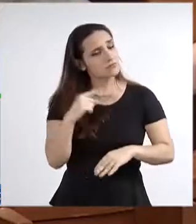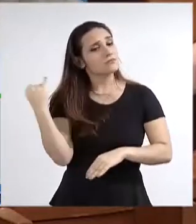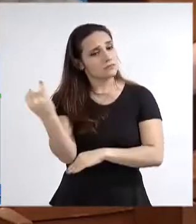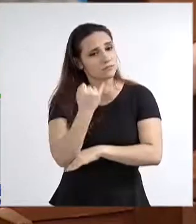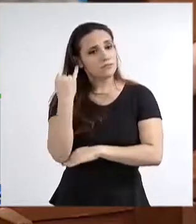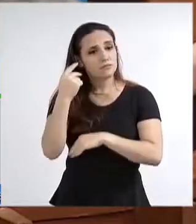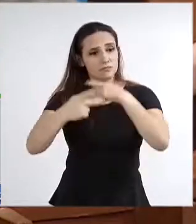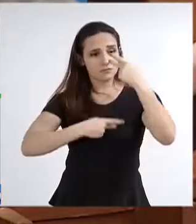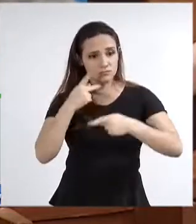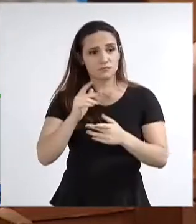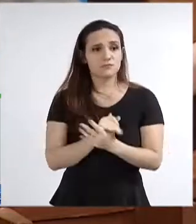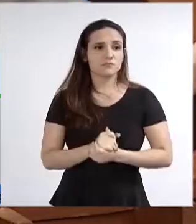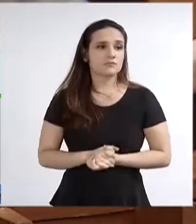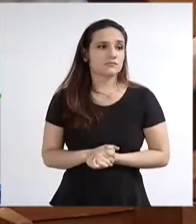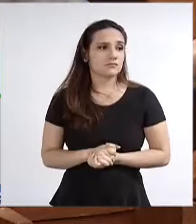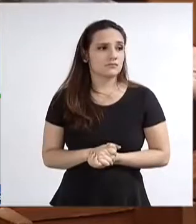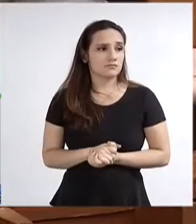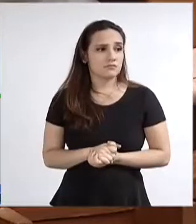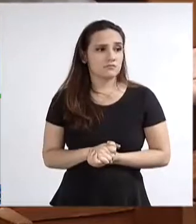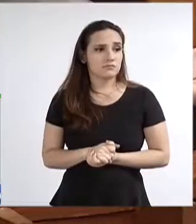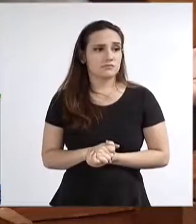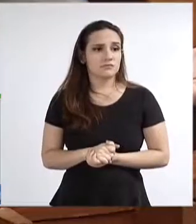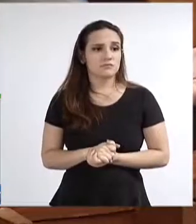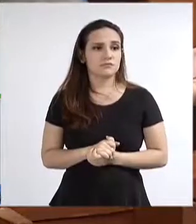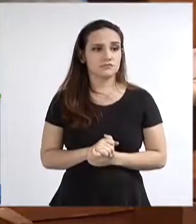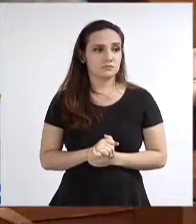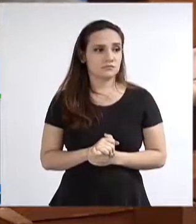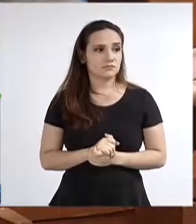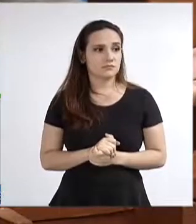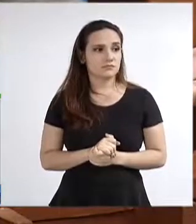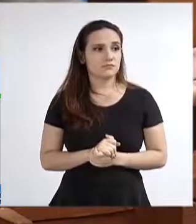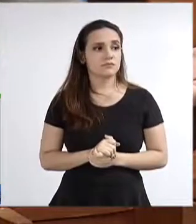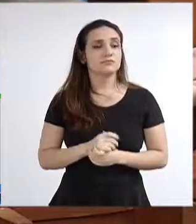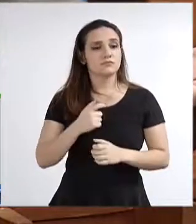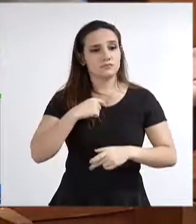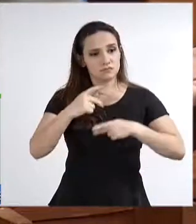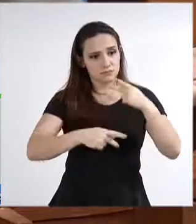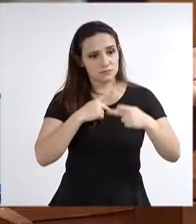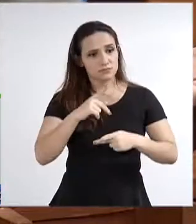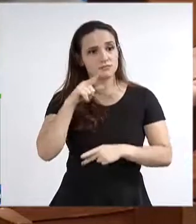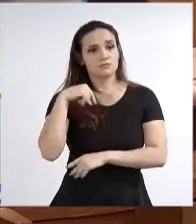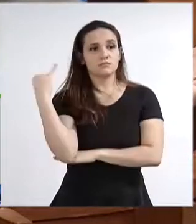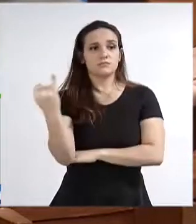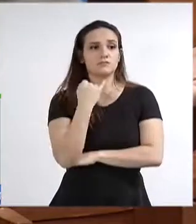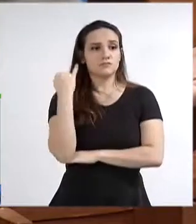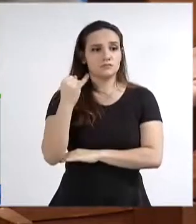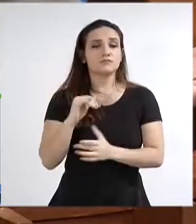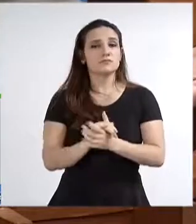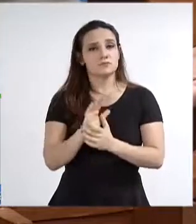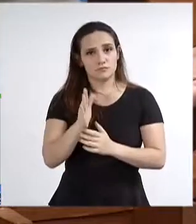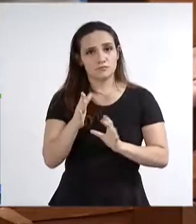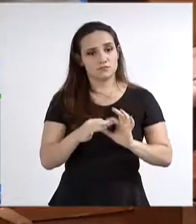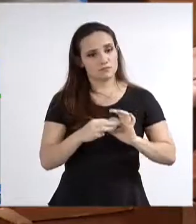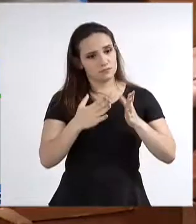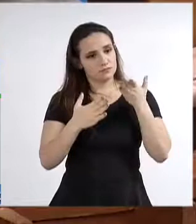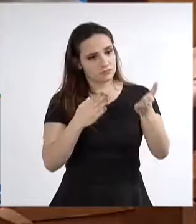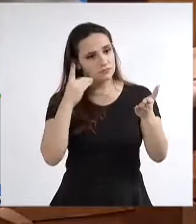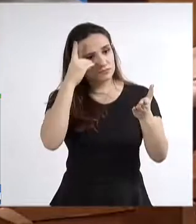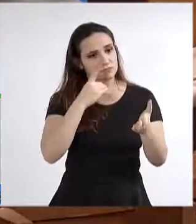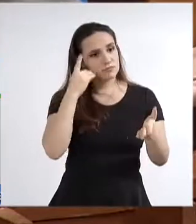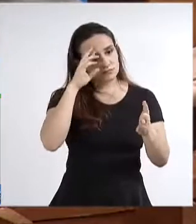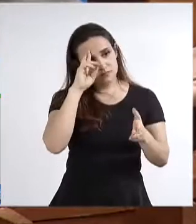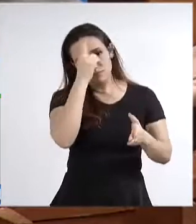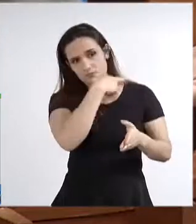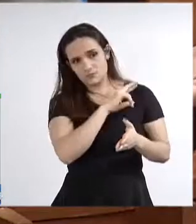fazendo esse registro. Mas, feito esse registro, que é importante, eu já vou conceder uma parte ao deputado